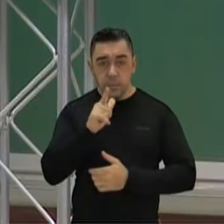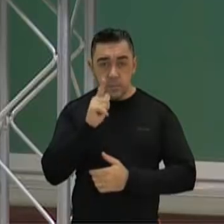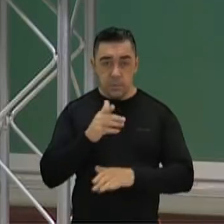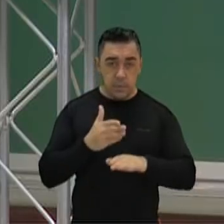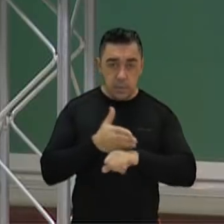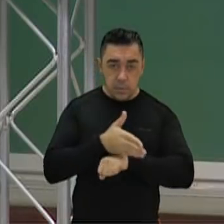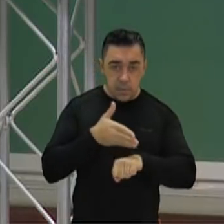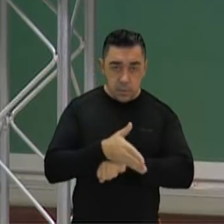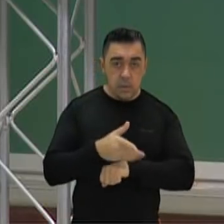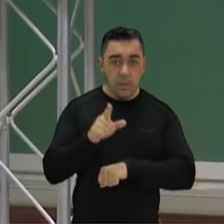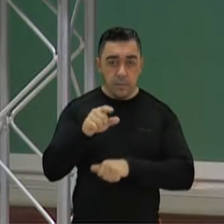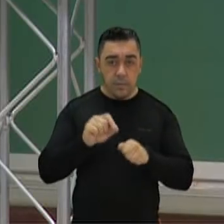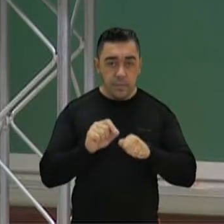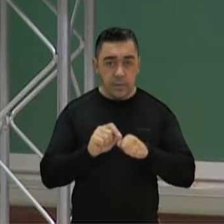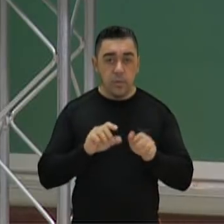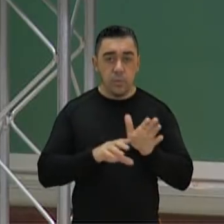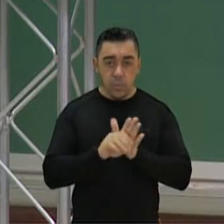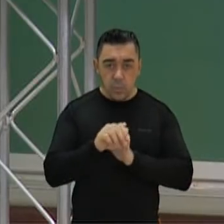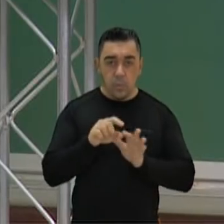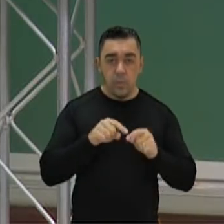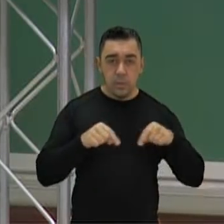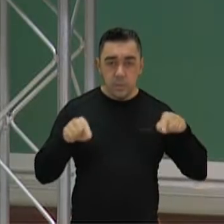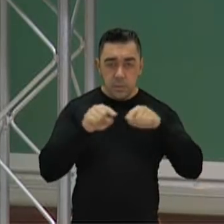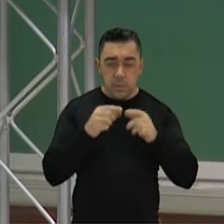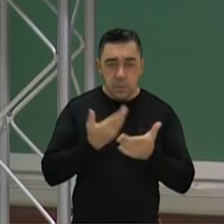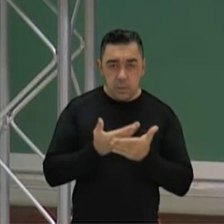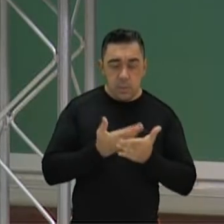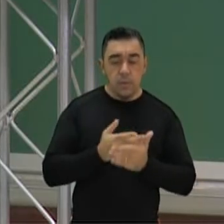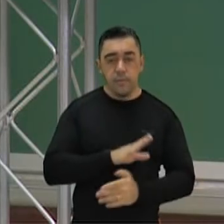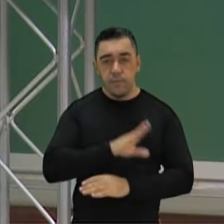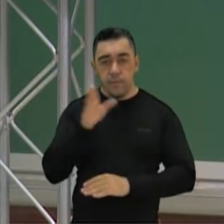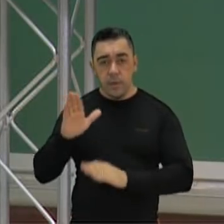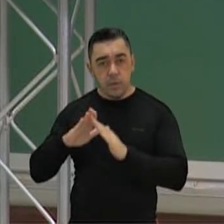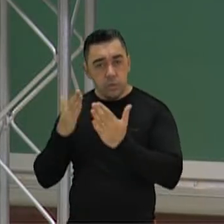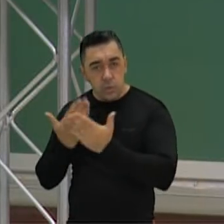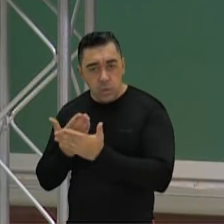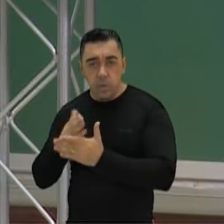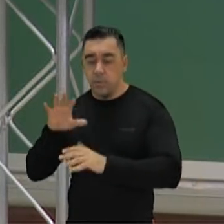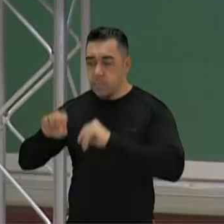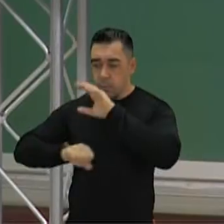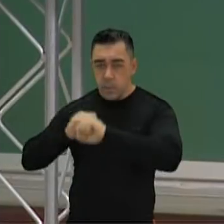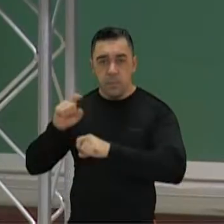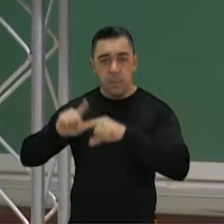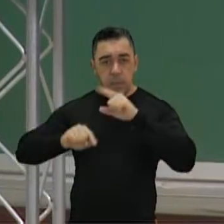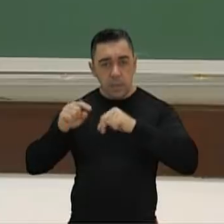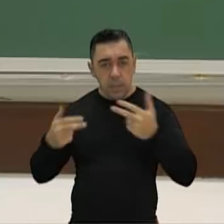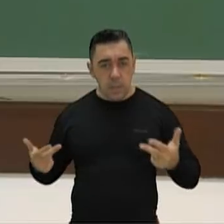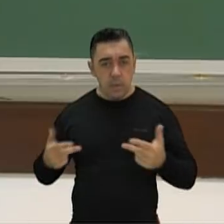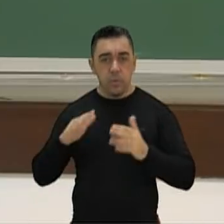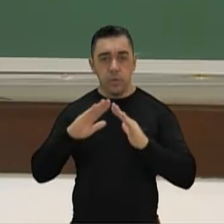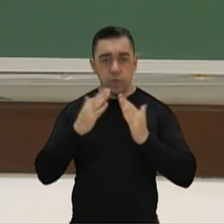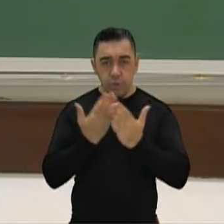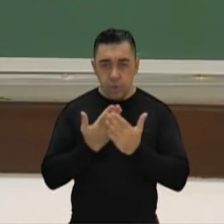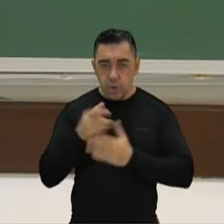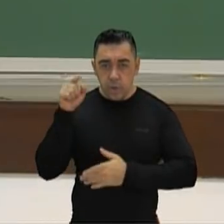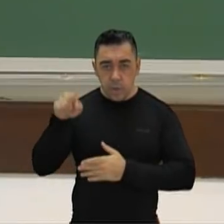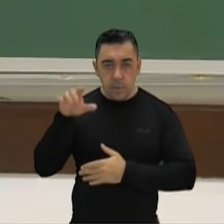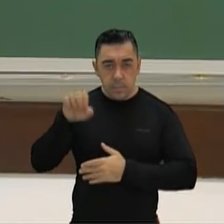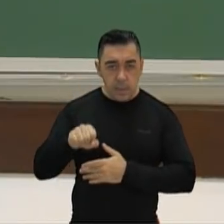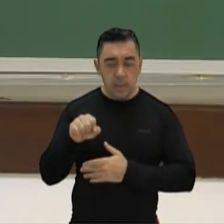faça as atividades pelo Classroom. Se não, vá na escola, pegue o seu materialzinho lá na escola. Mas o